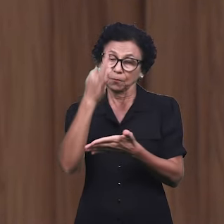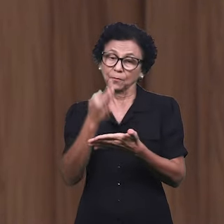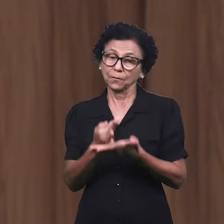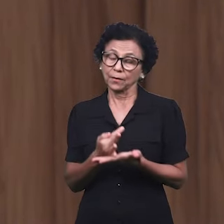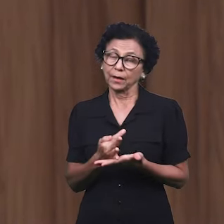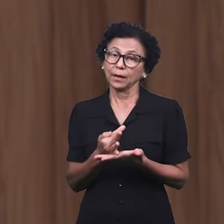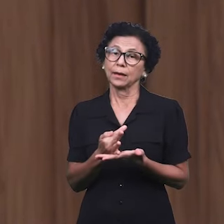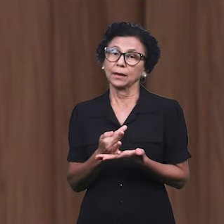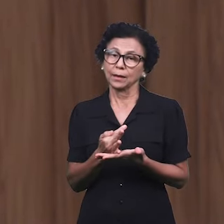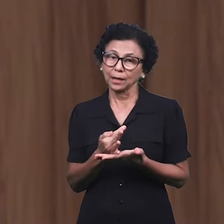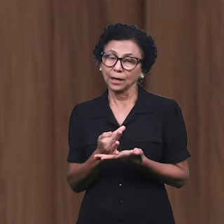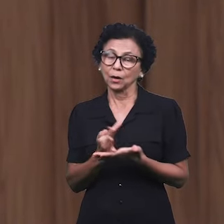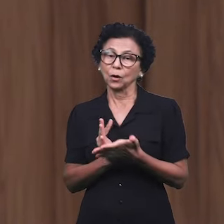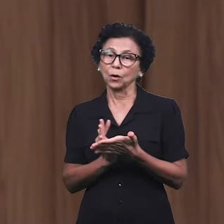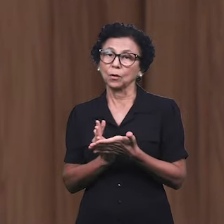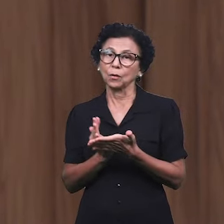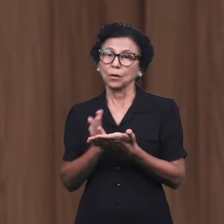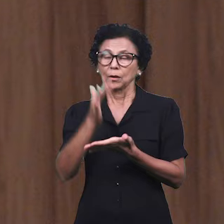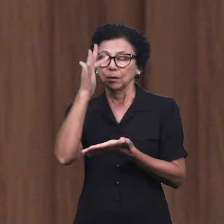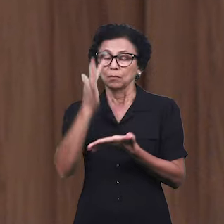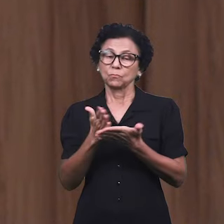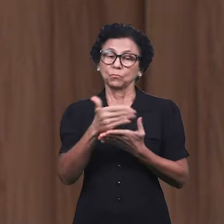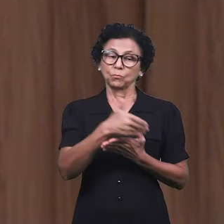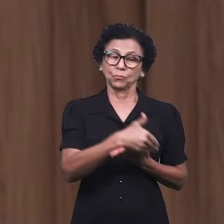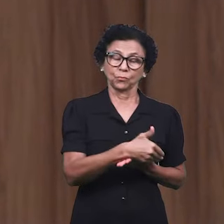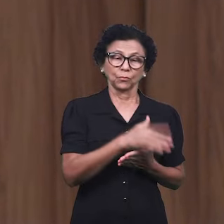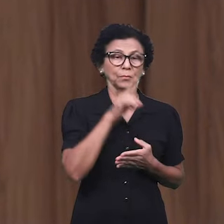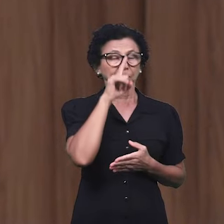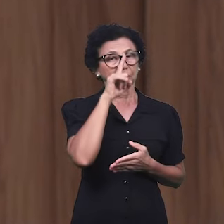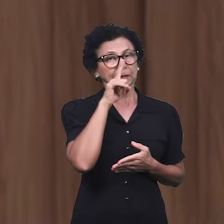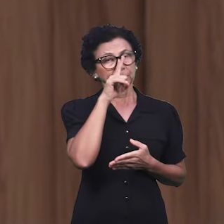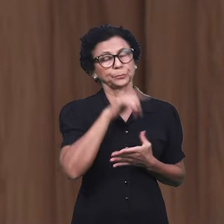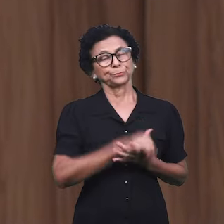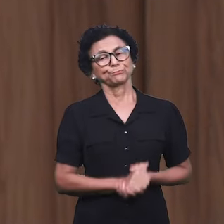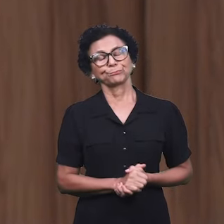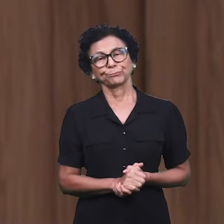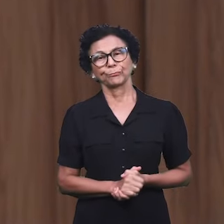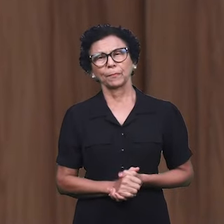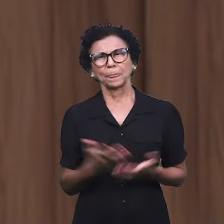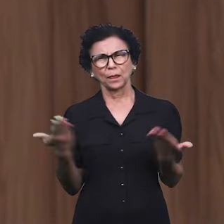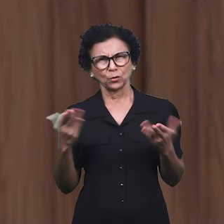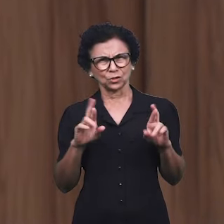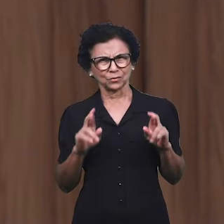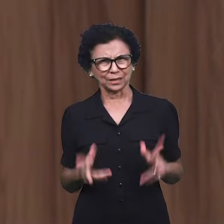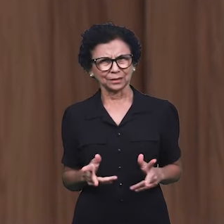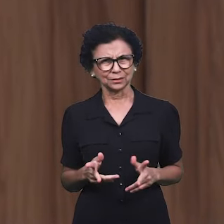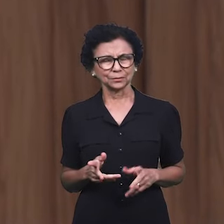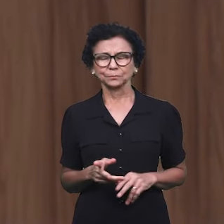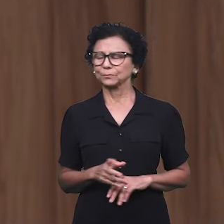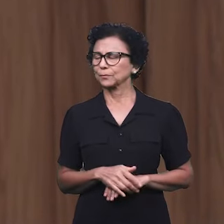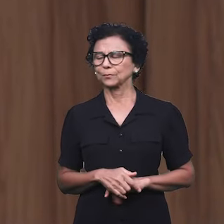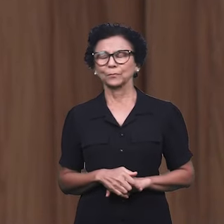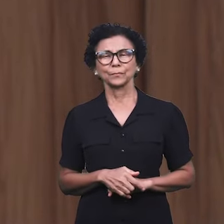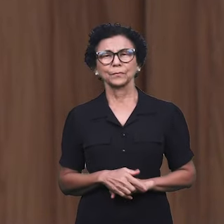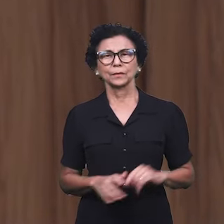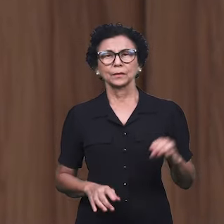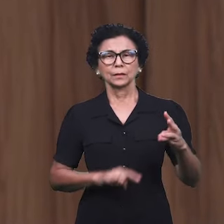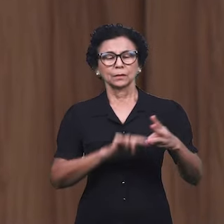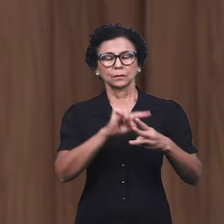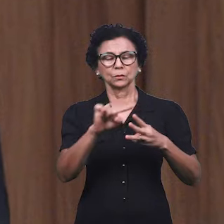dos perigos que nós vivemos hoje. Paulo vai fazer 3 grandes referências.